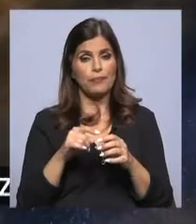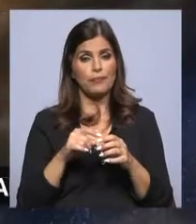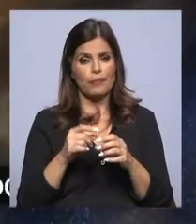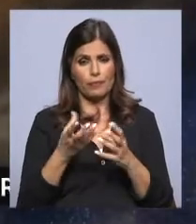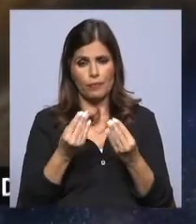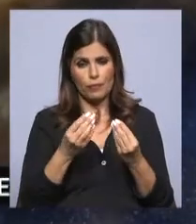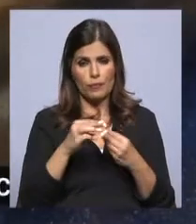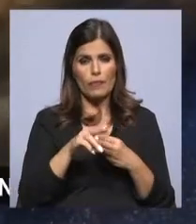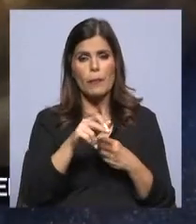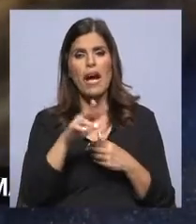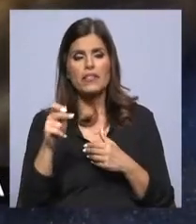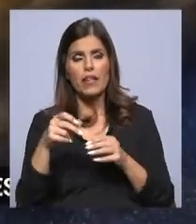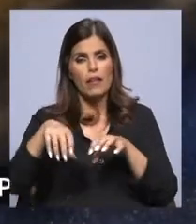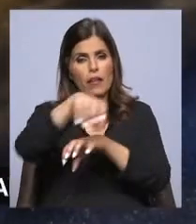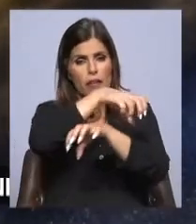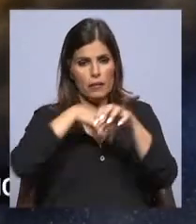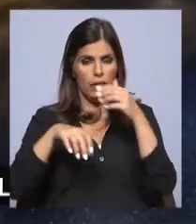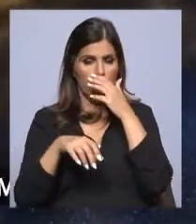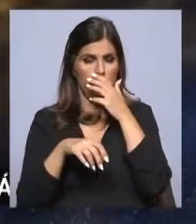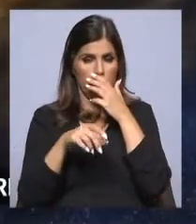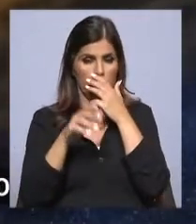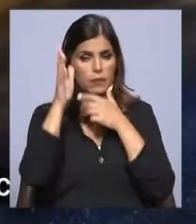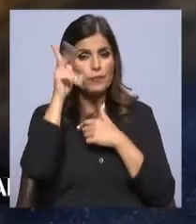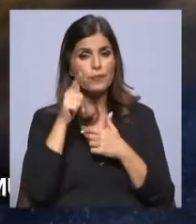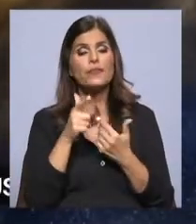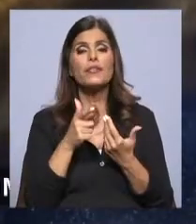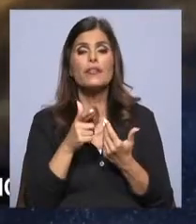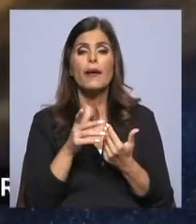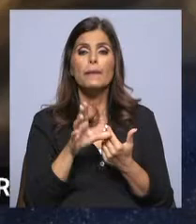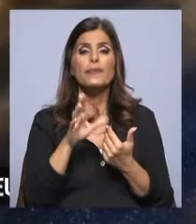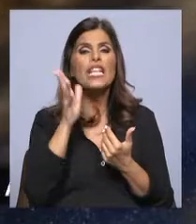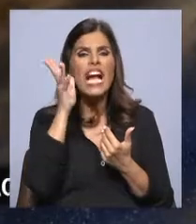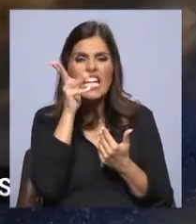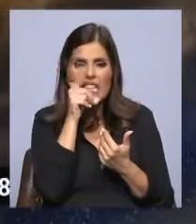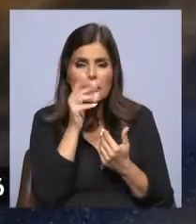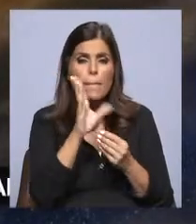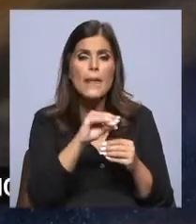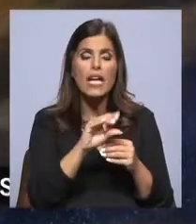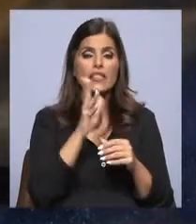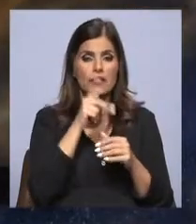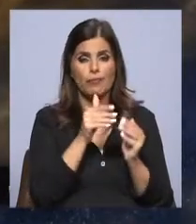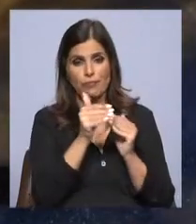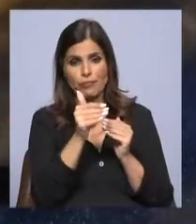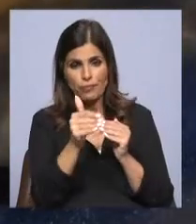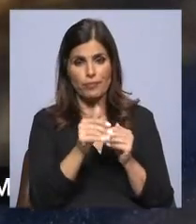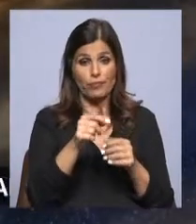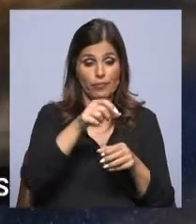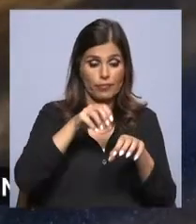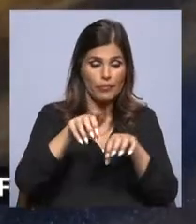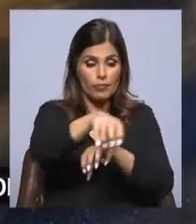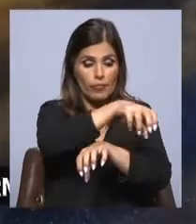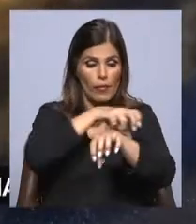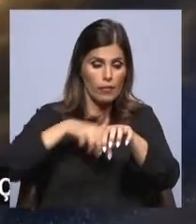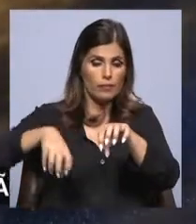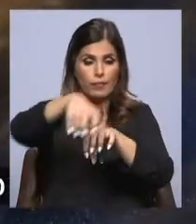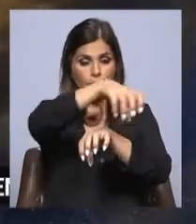massa que gira à sua volta, quente, mais quente perto da estrela, menos quente, mais afastada, e nestes anéis que nós estamos aqui a ver à volta desta